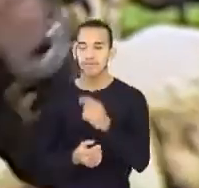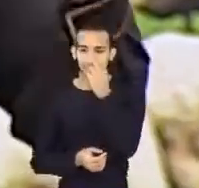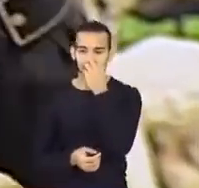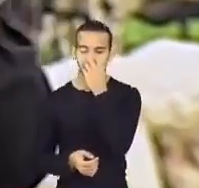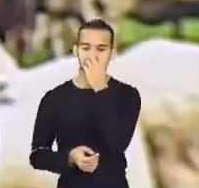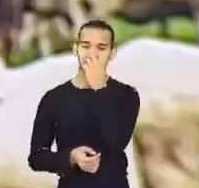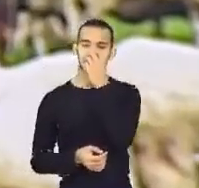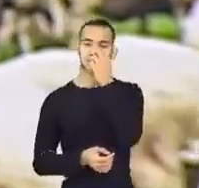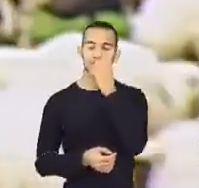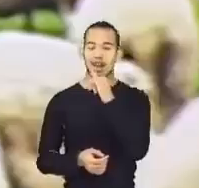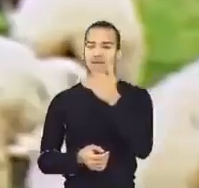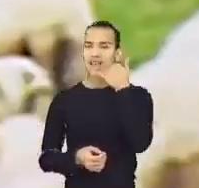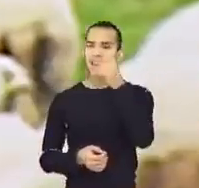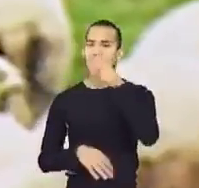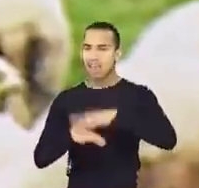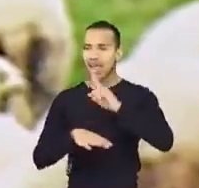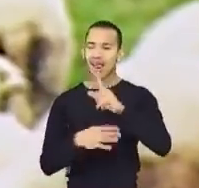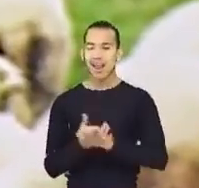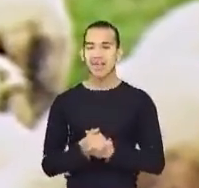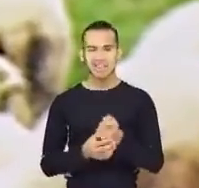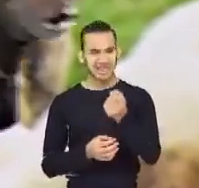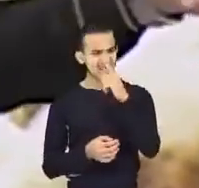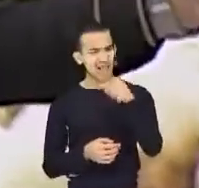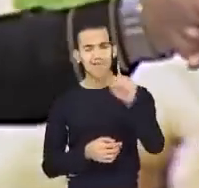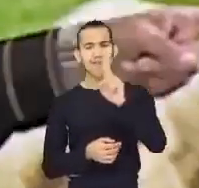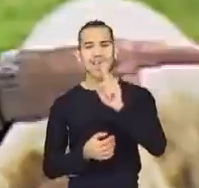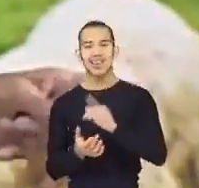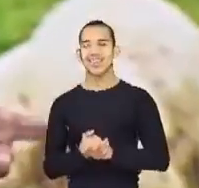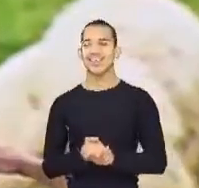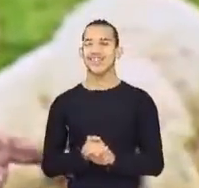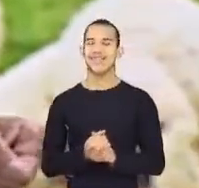Eu até falei, liga lá pro Pedro Mano, será que não foi ele, não?